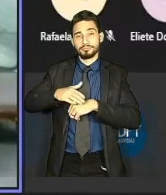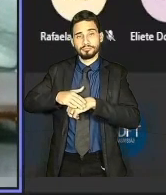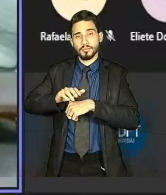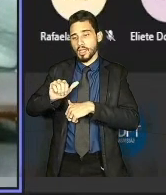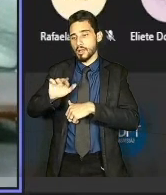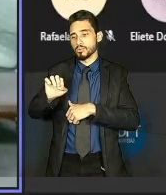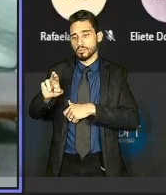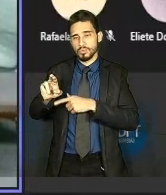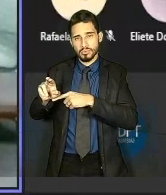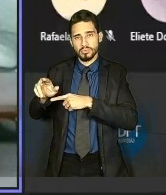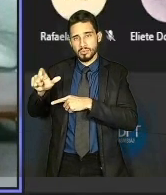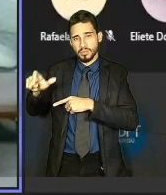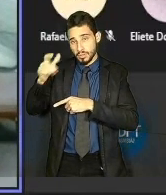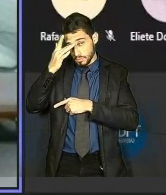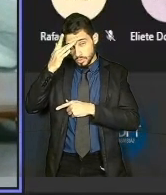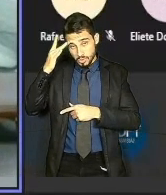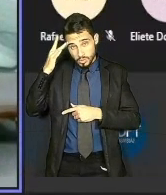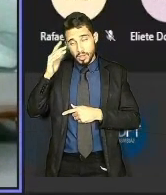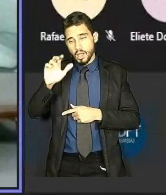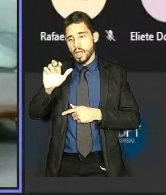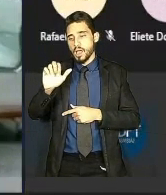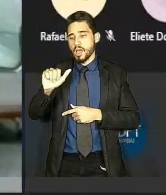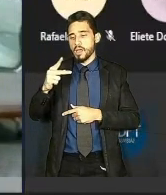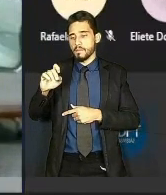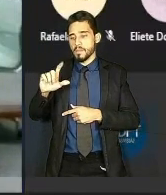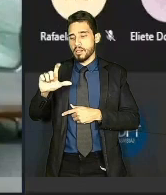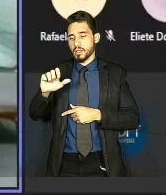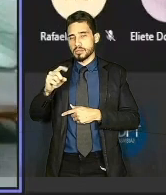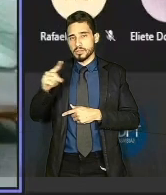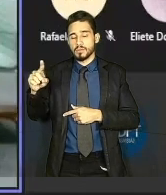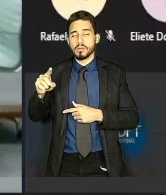Apelações desprovidas, maioria